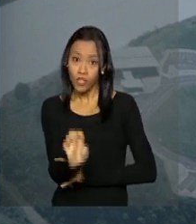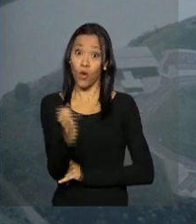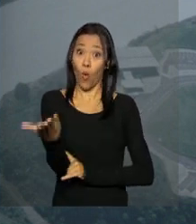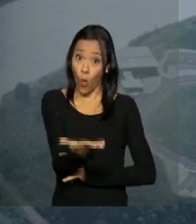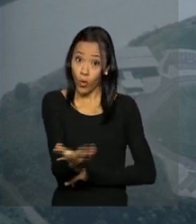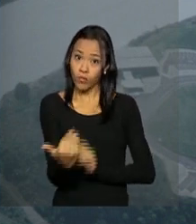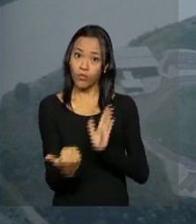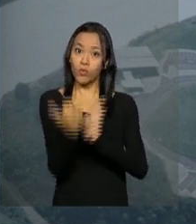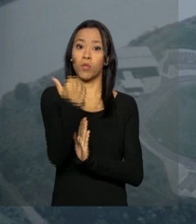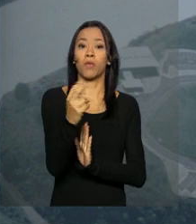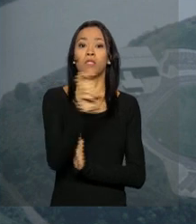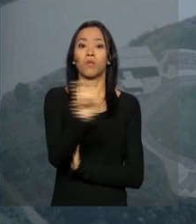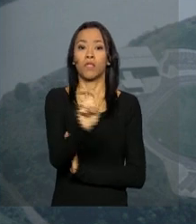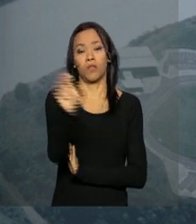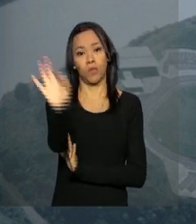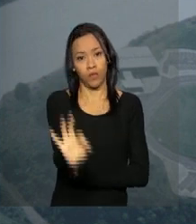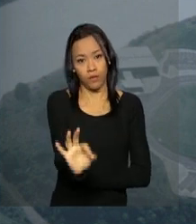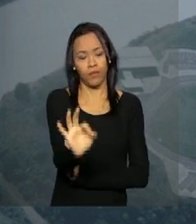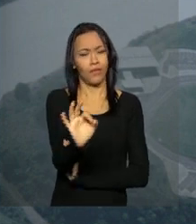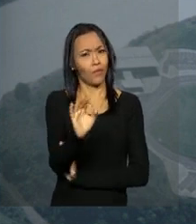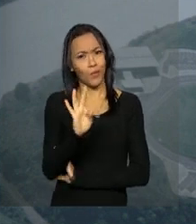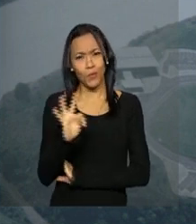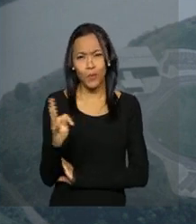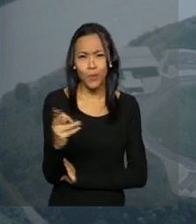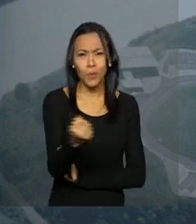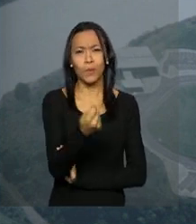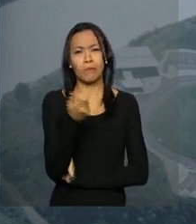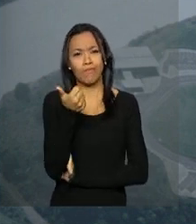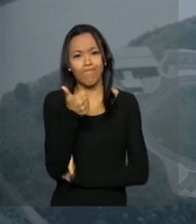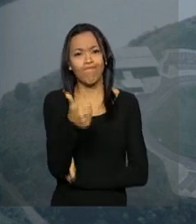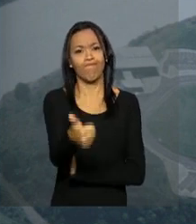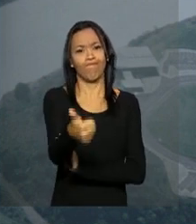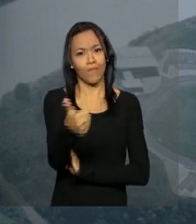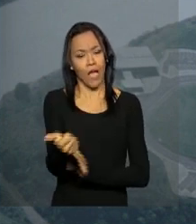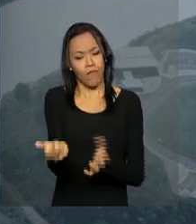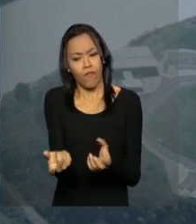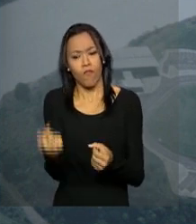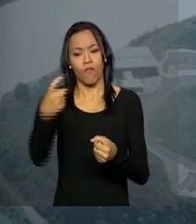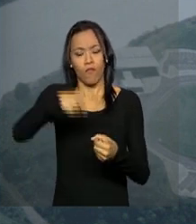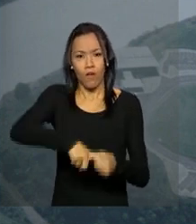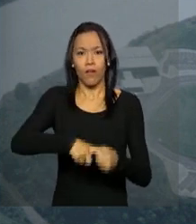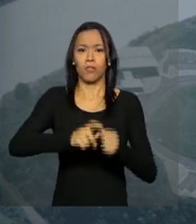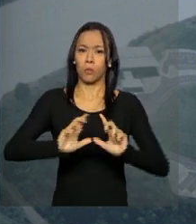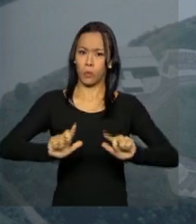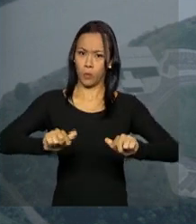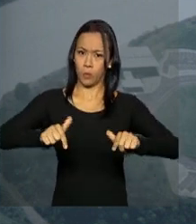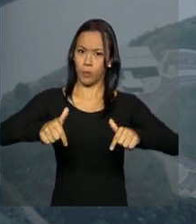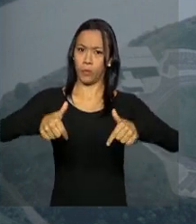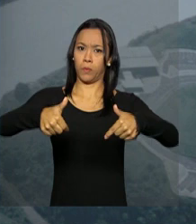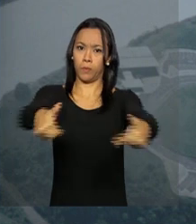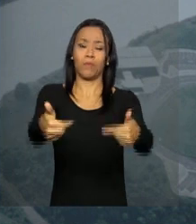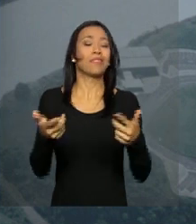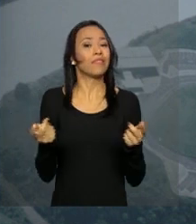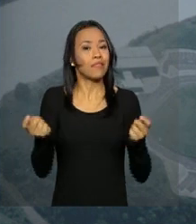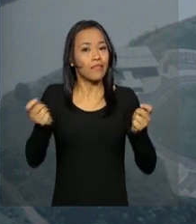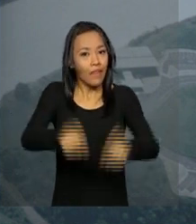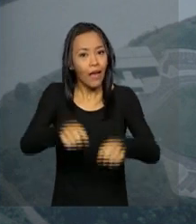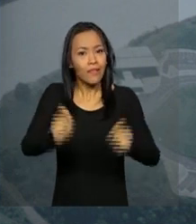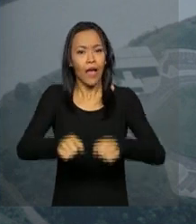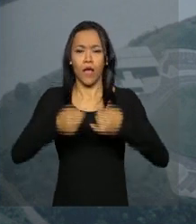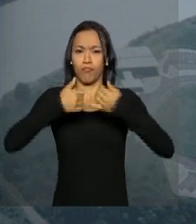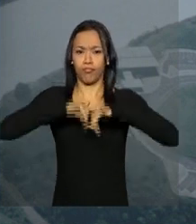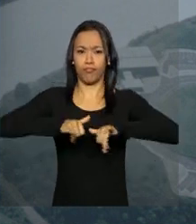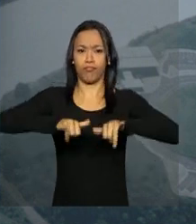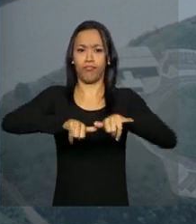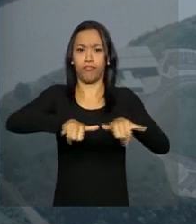55% todos os Aços estão alinhados na direção da recuperação dos reservatórios E com isso vamos voltar a ter energia